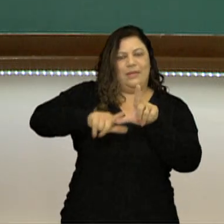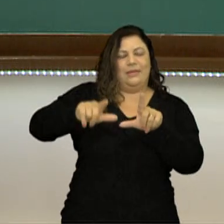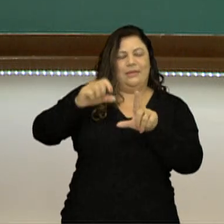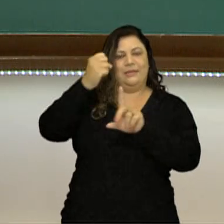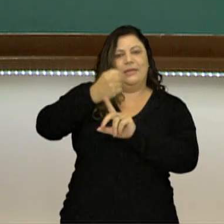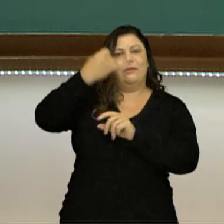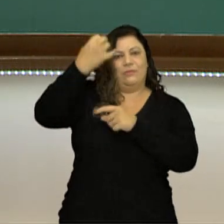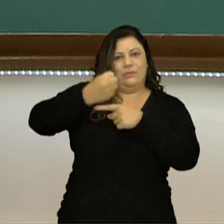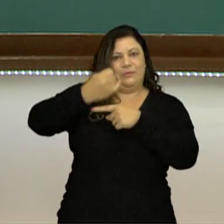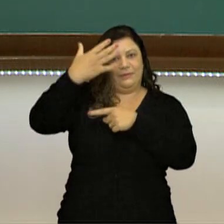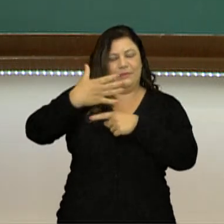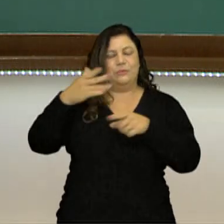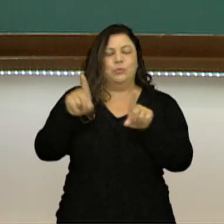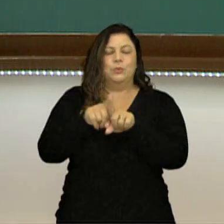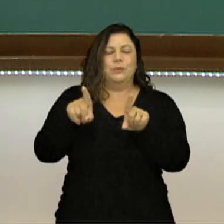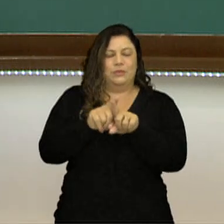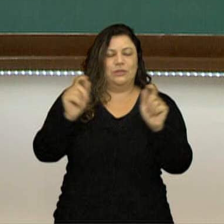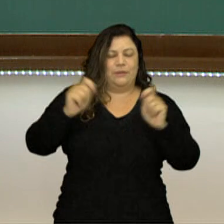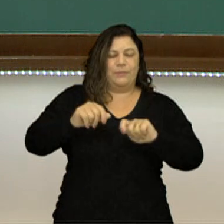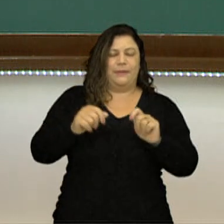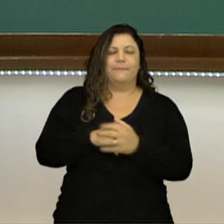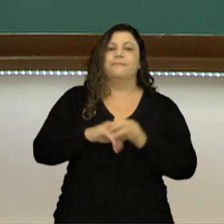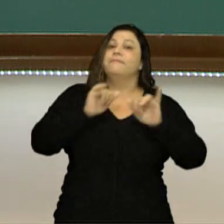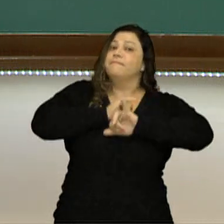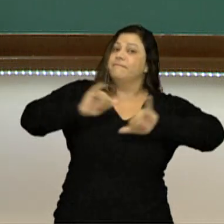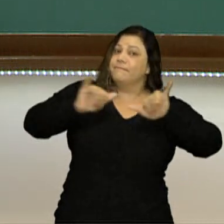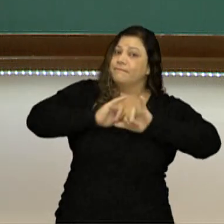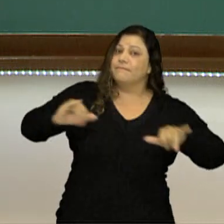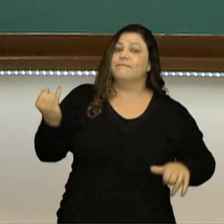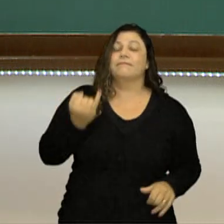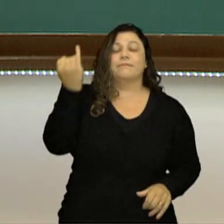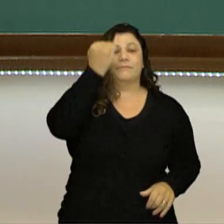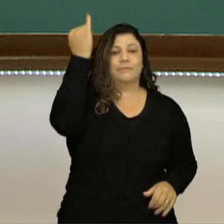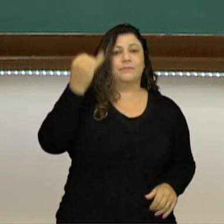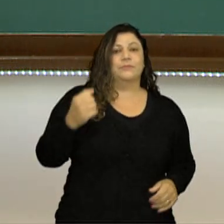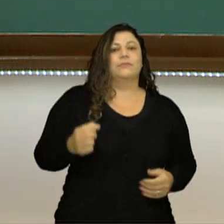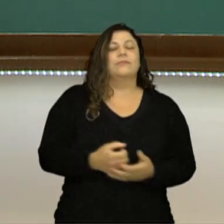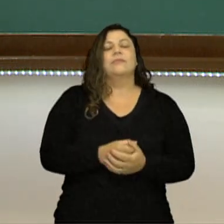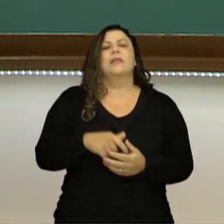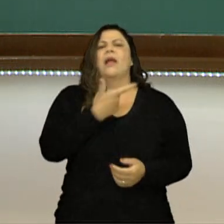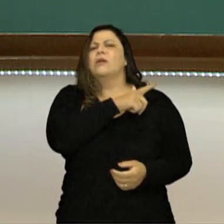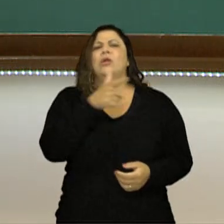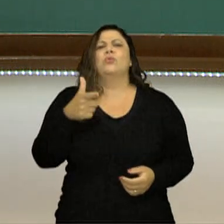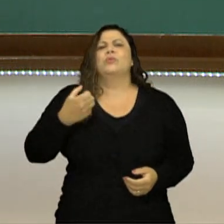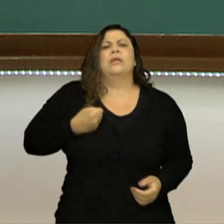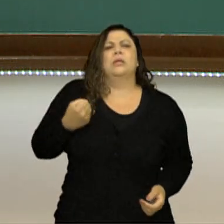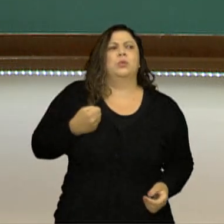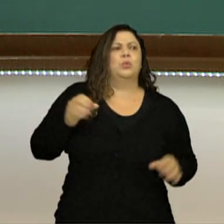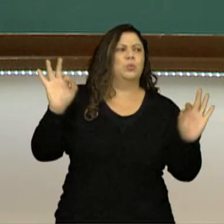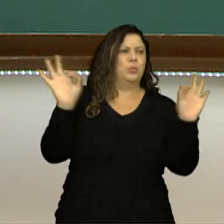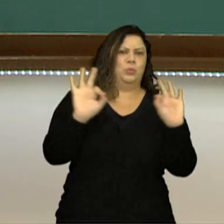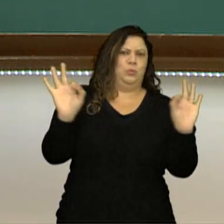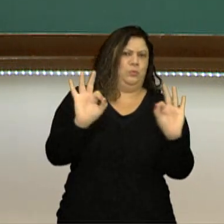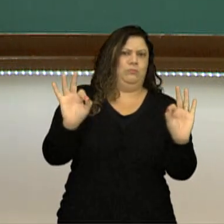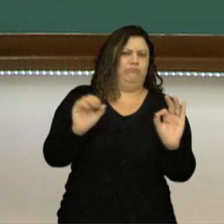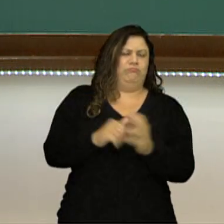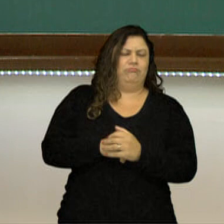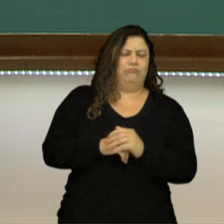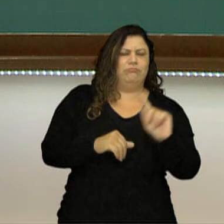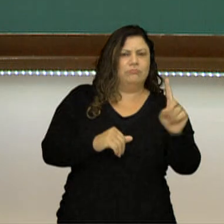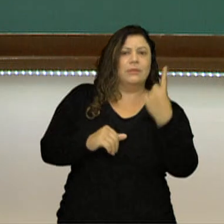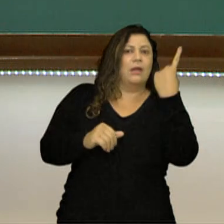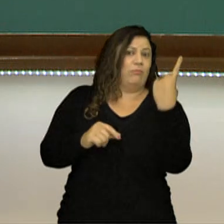Tá? Alguns recados importantes. Quando não tem número nenhum, o meu coeficiente é 1.